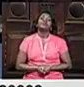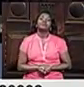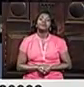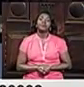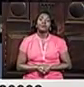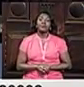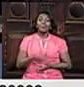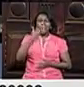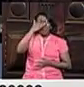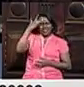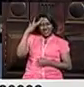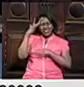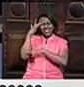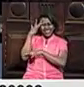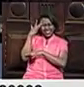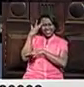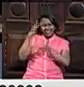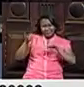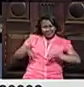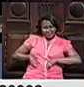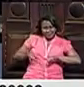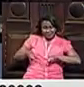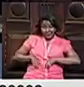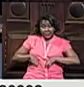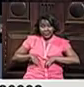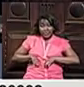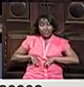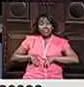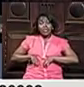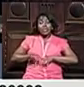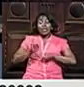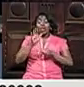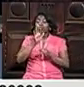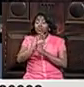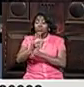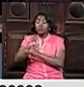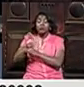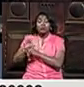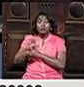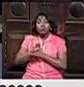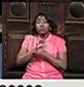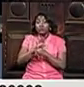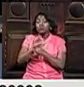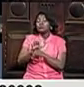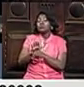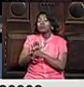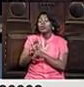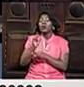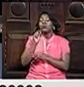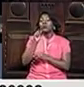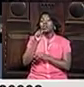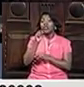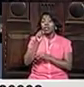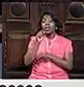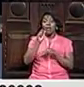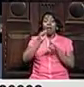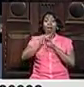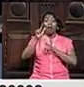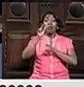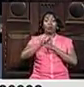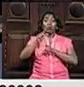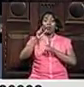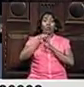As vítimas estavam sendo socorridas através do chamado aluguel